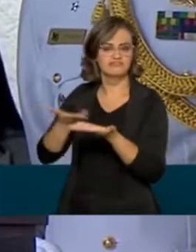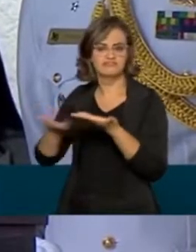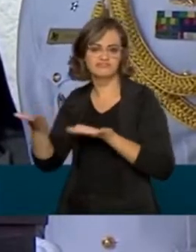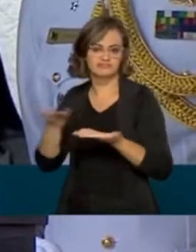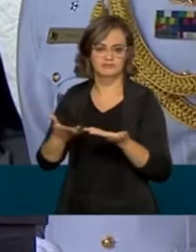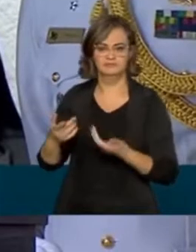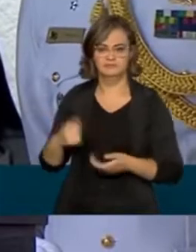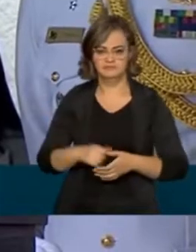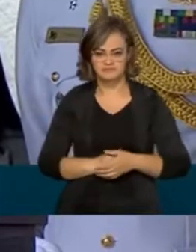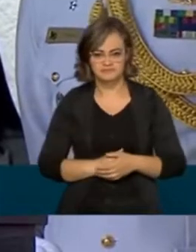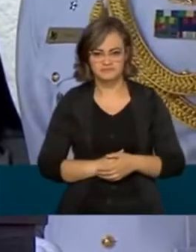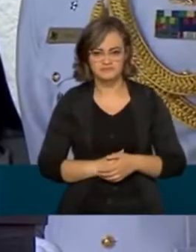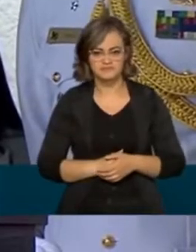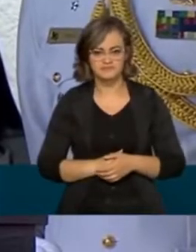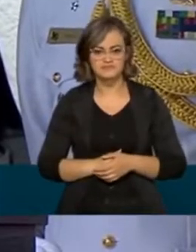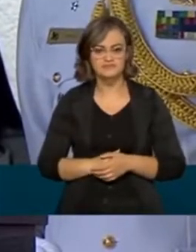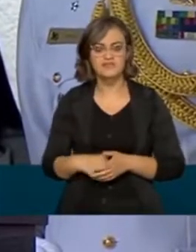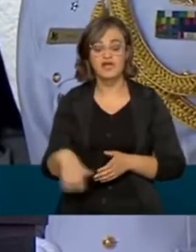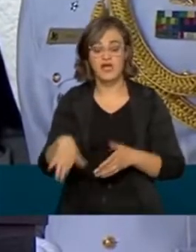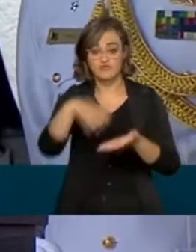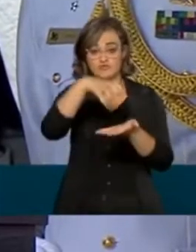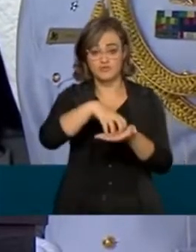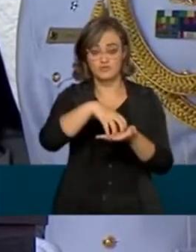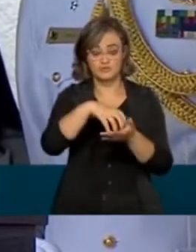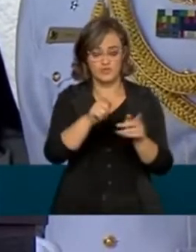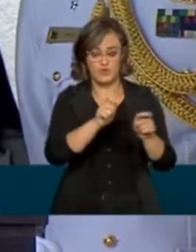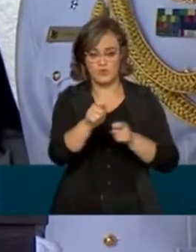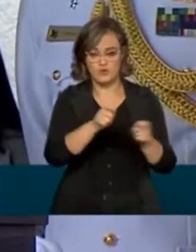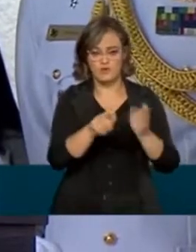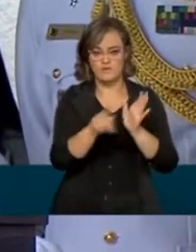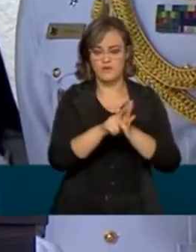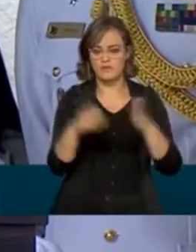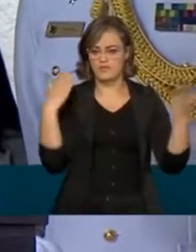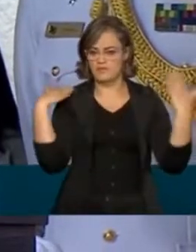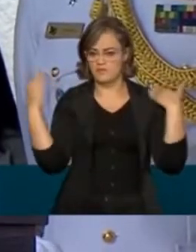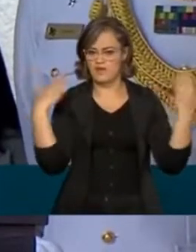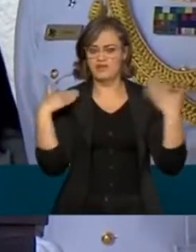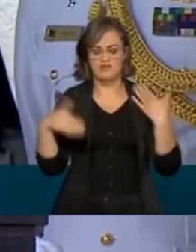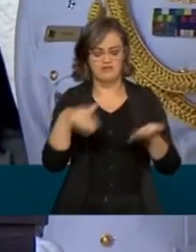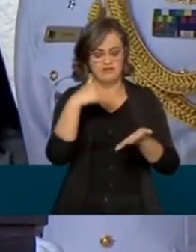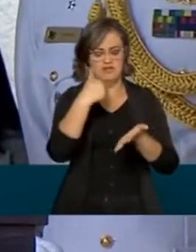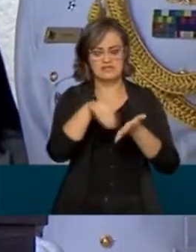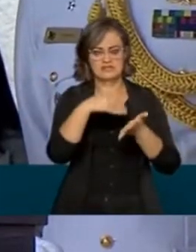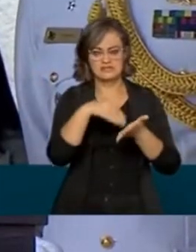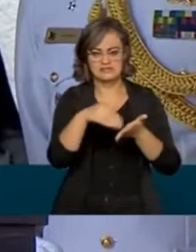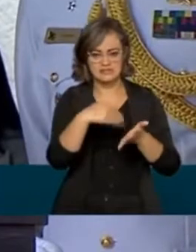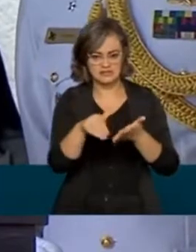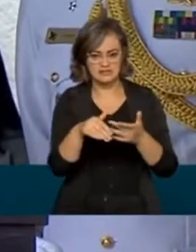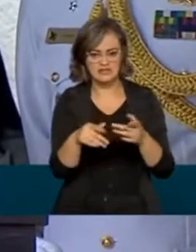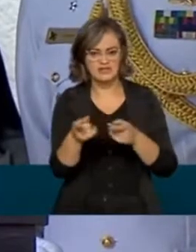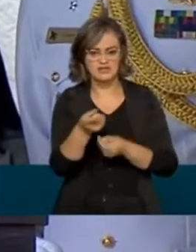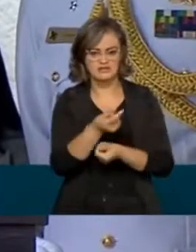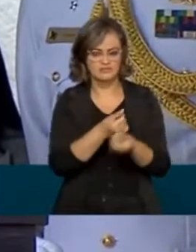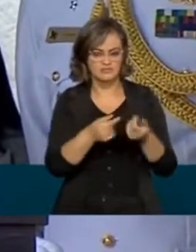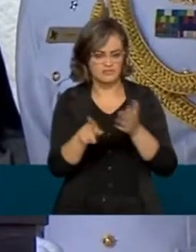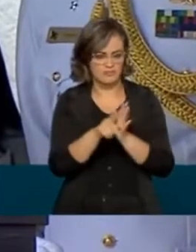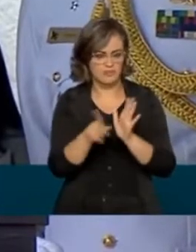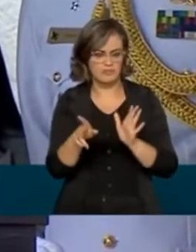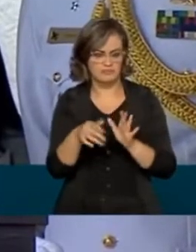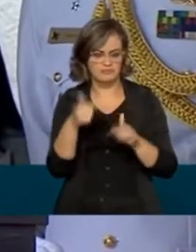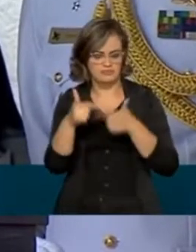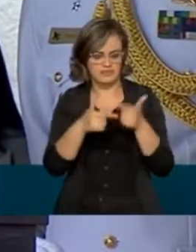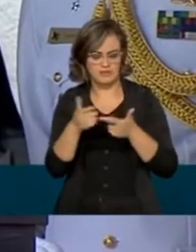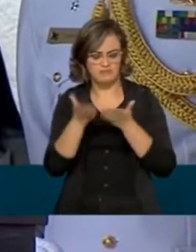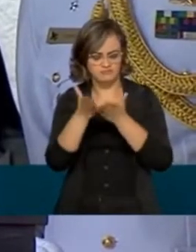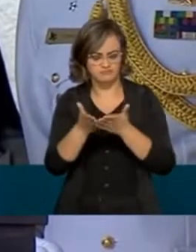mar. Ao Centro de Controle Interno da Marinha, Secretaria da Comissão Interministerial para os Recursos do Mar,